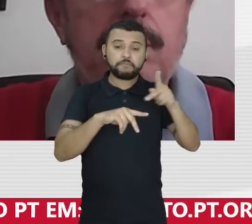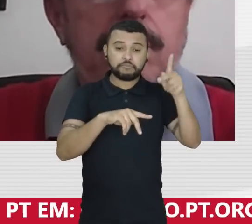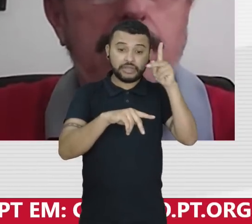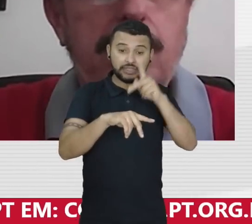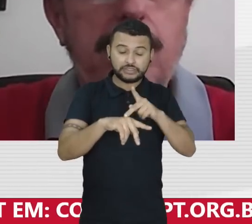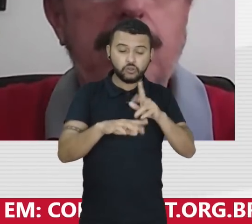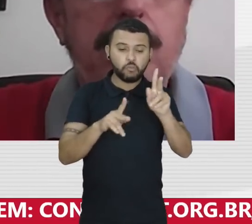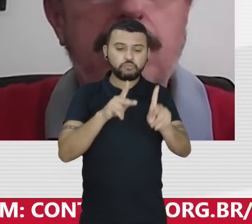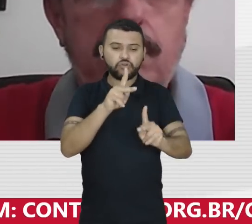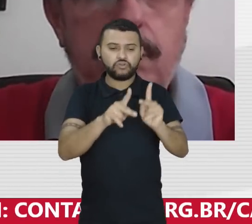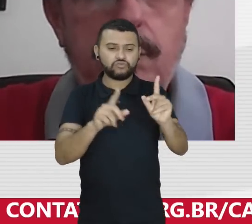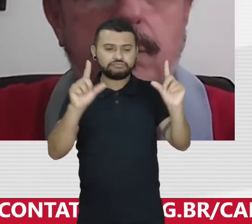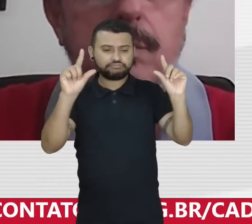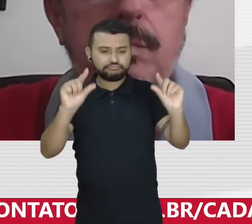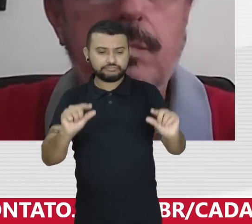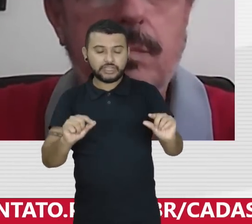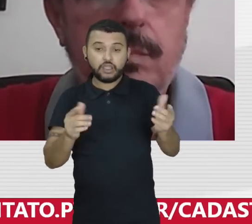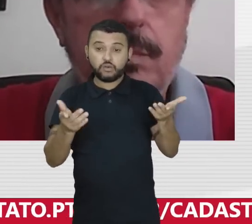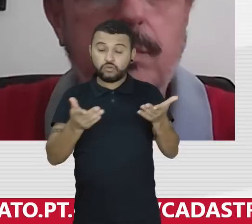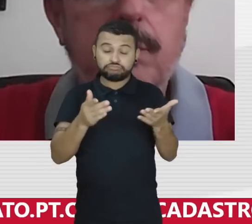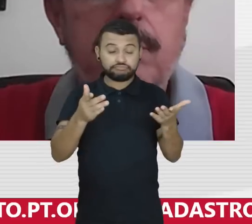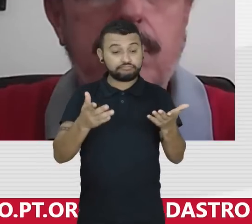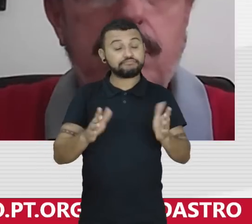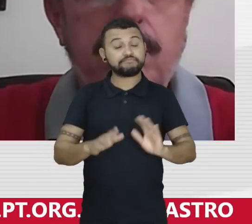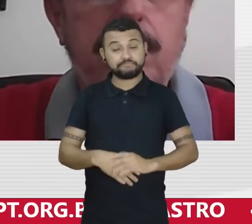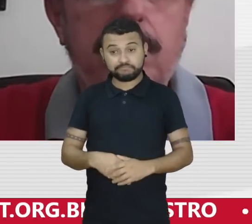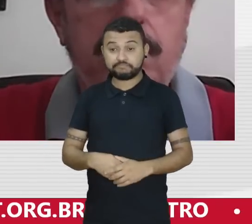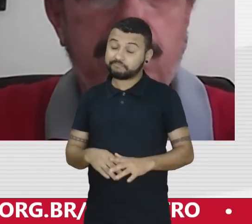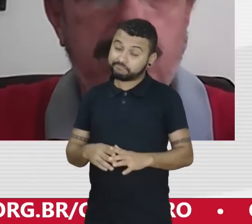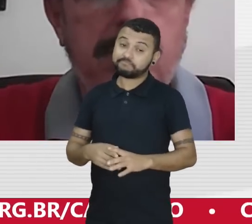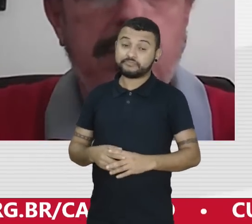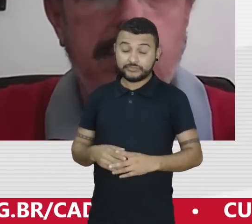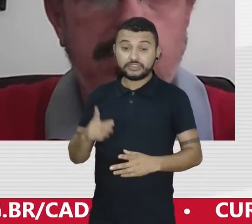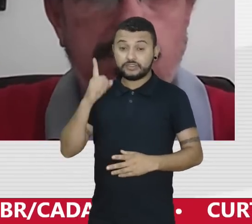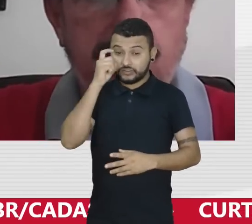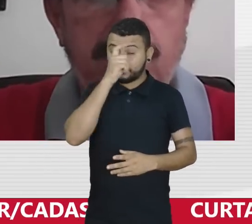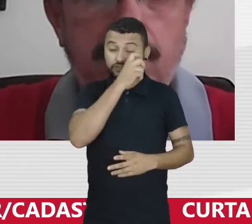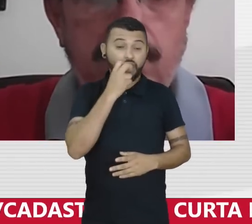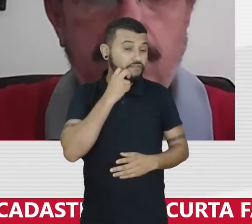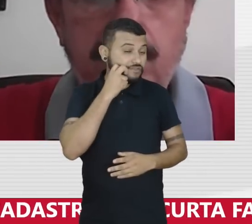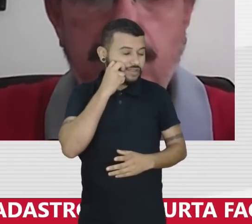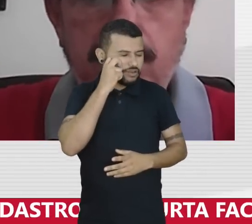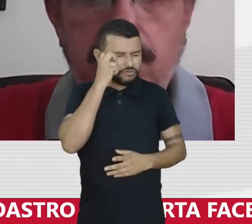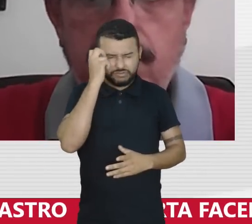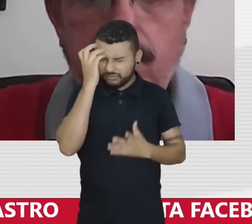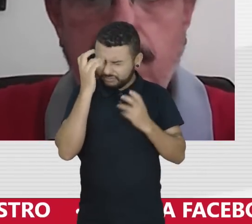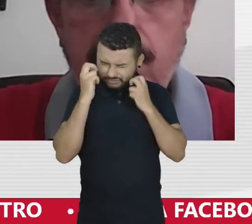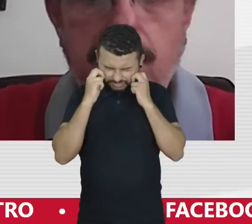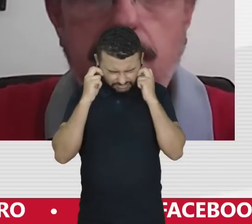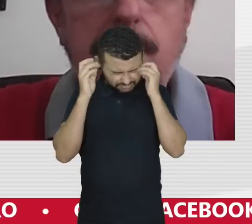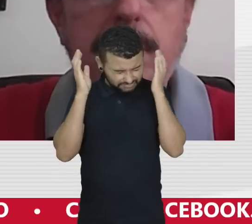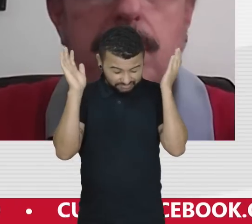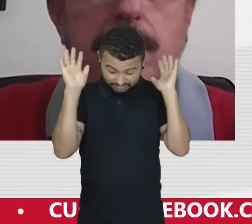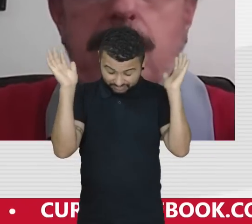muito menor e uma coisa mais concentrada. Mas, enfim, é realmente vergonhoso. Concordo com você, assim,